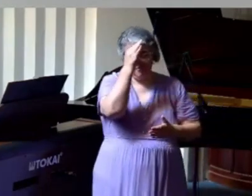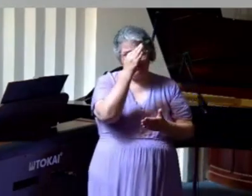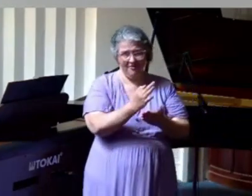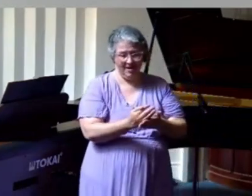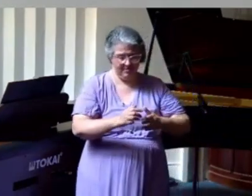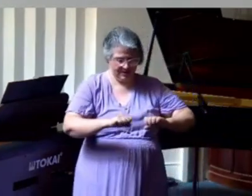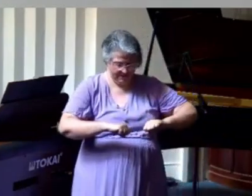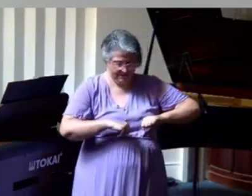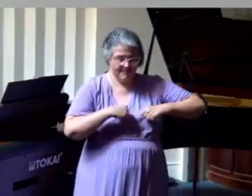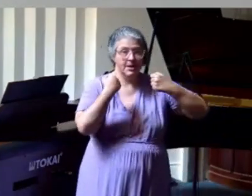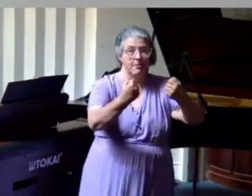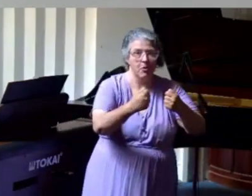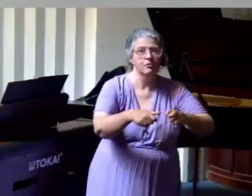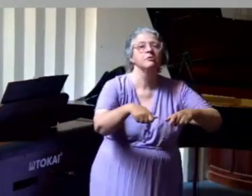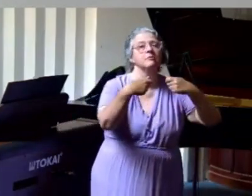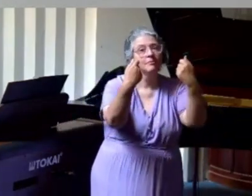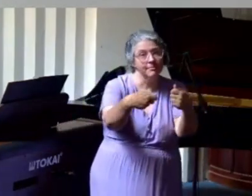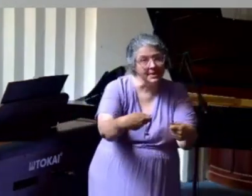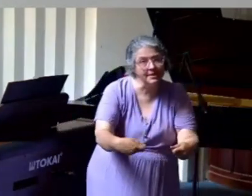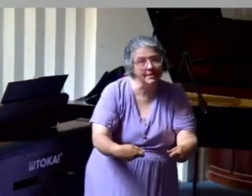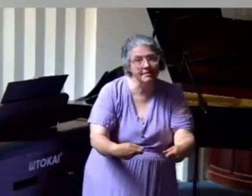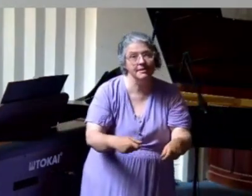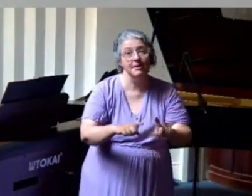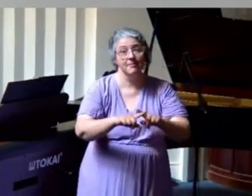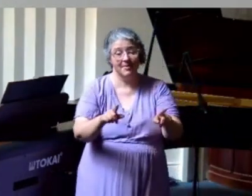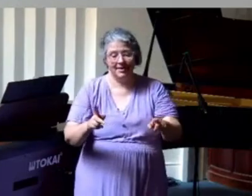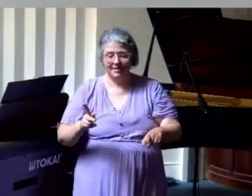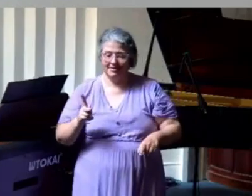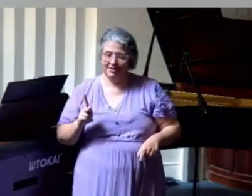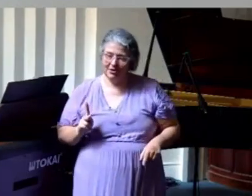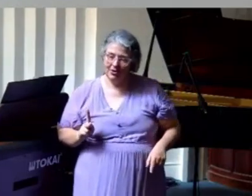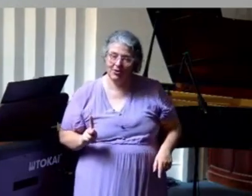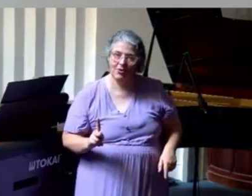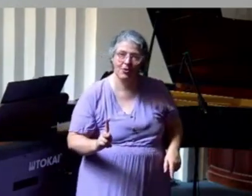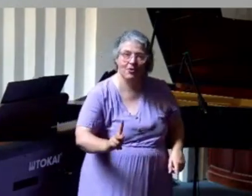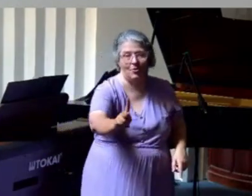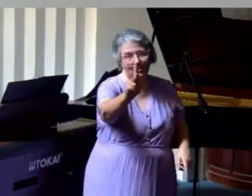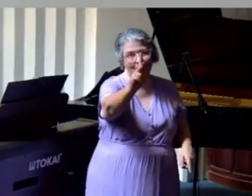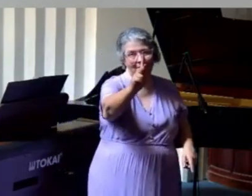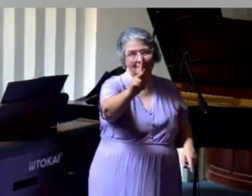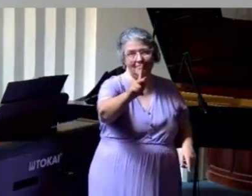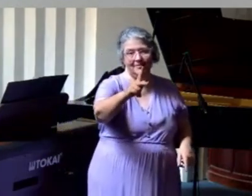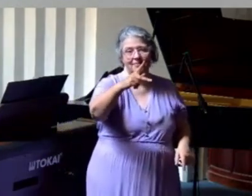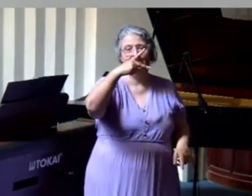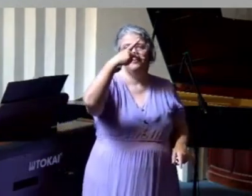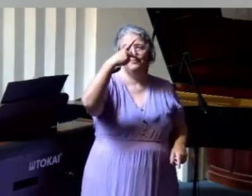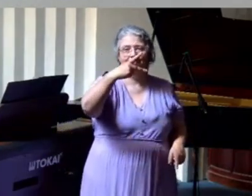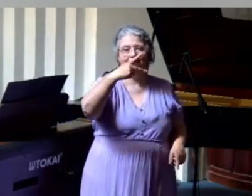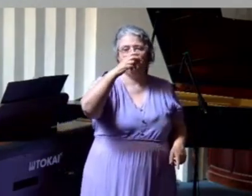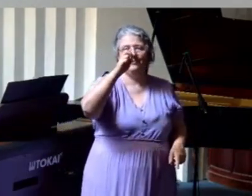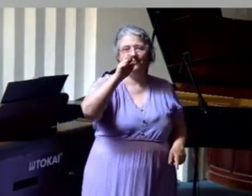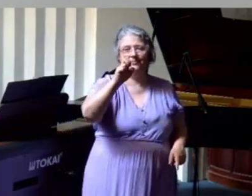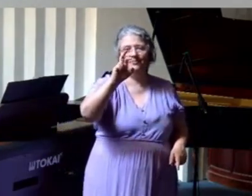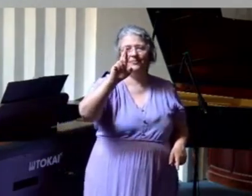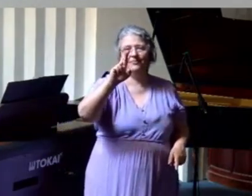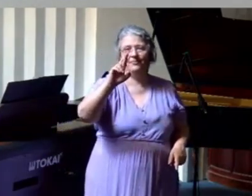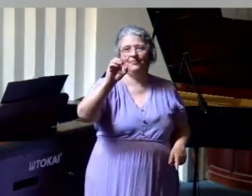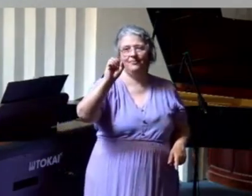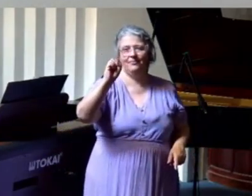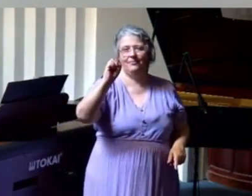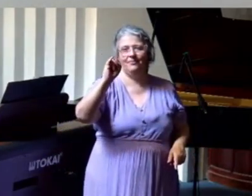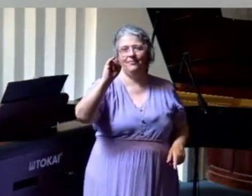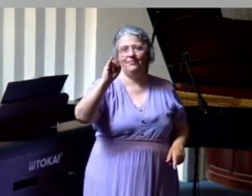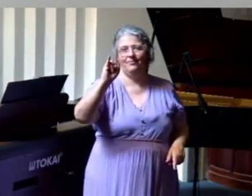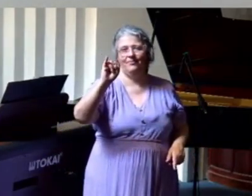levam até o fim. Existe uma outra palavra aí chamada de persistência. Então, a fidelidade